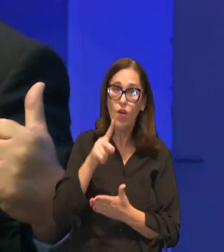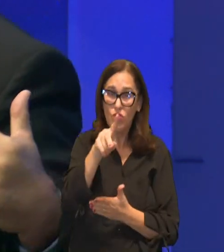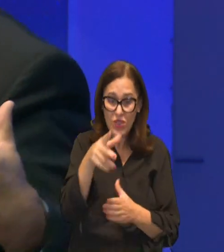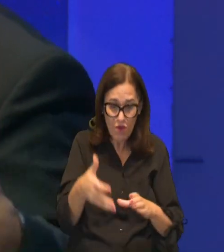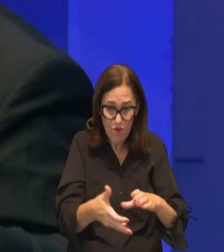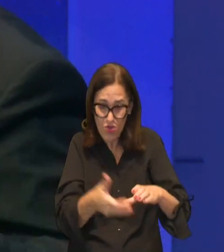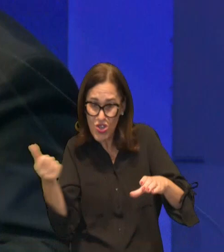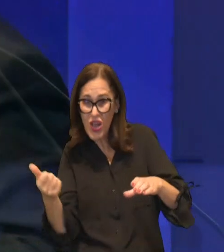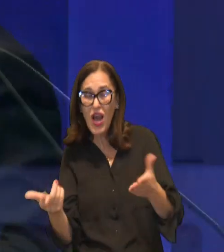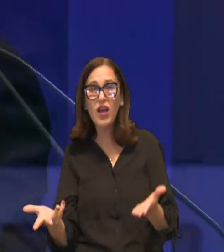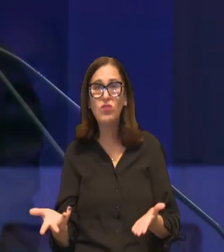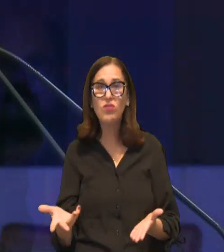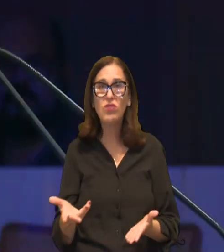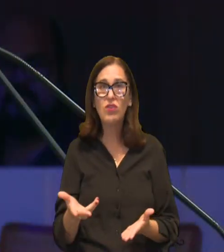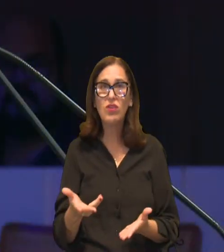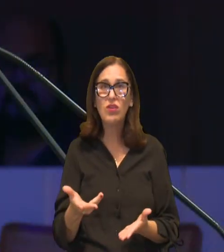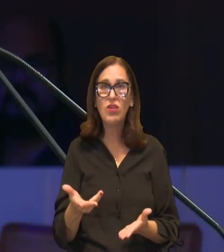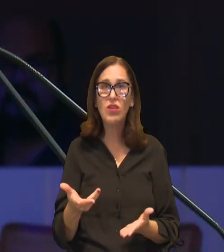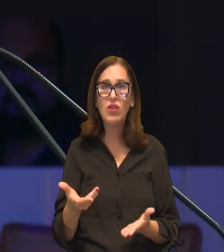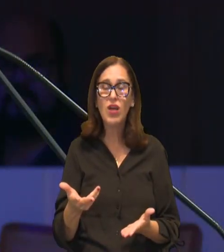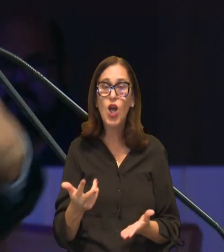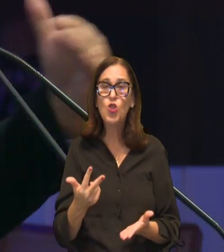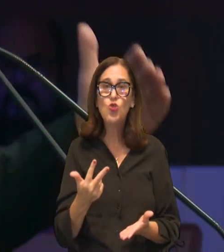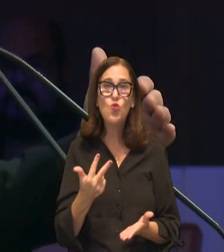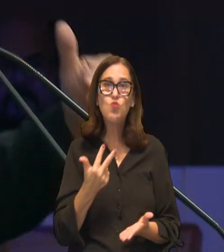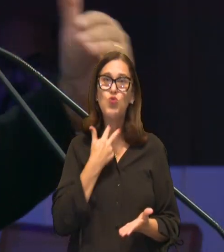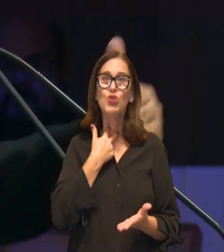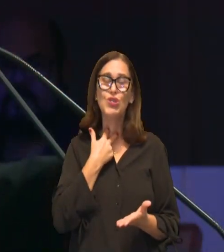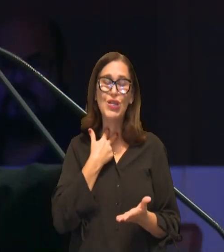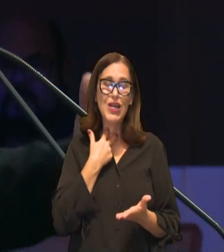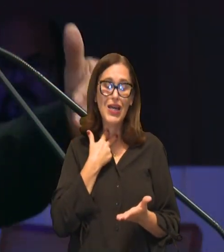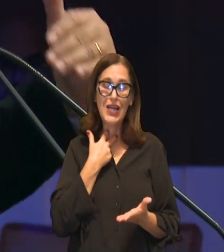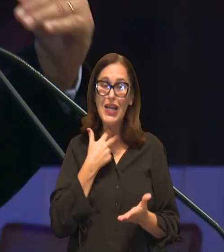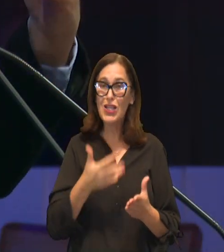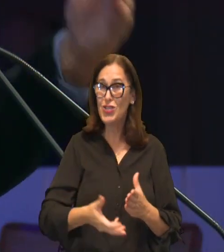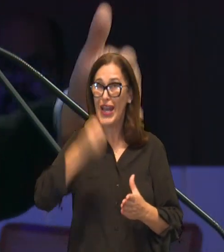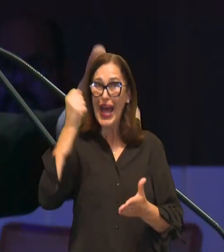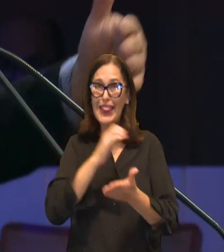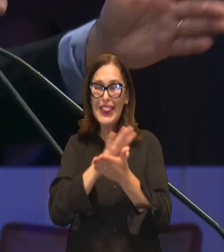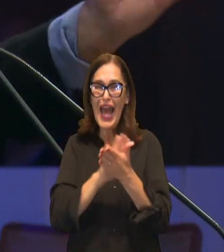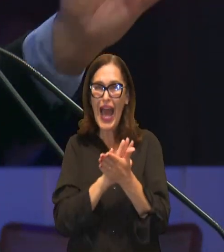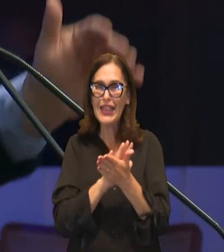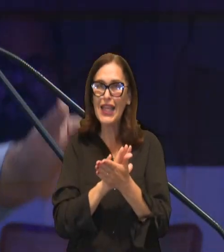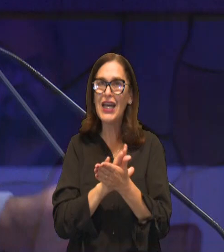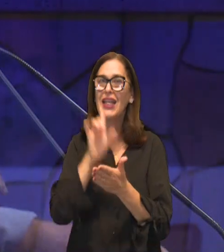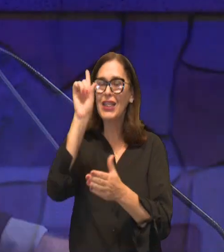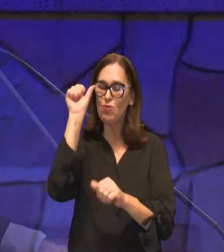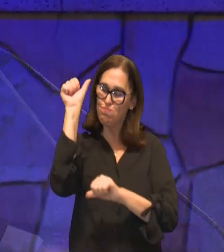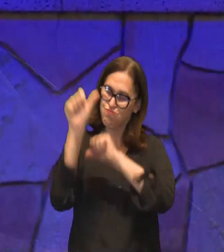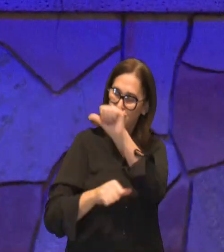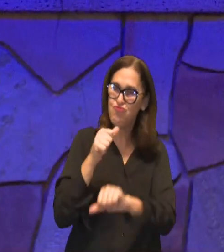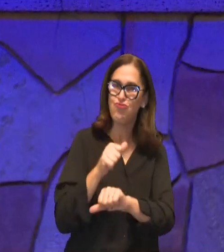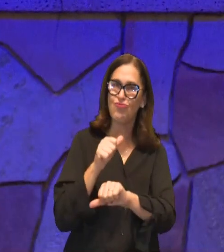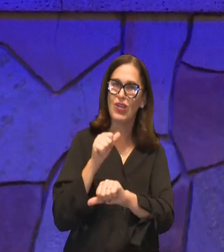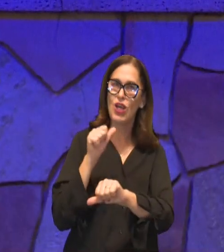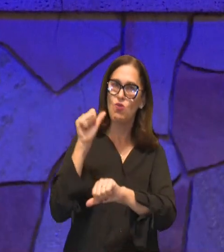foram tirados, ou seja, de onde não poderia sair nada, eu tornei, e eu criei uma grande nação,